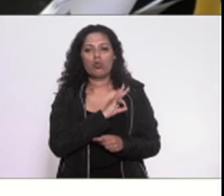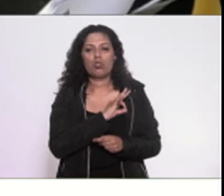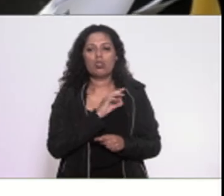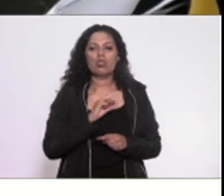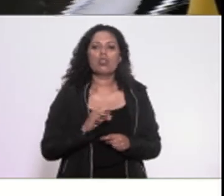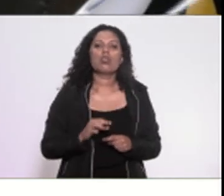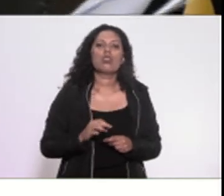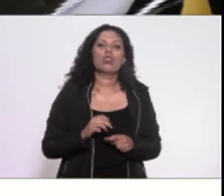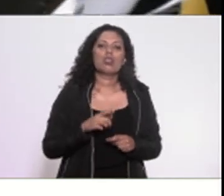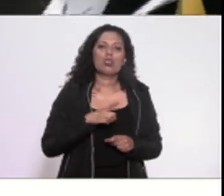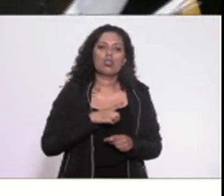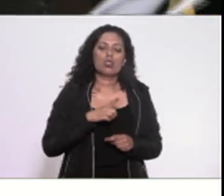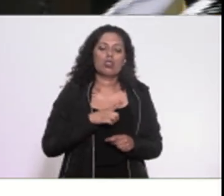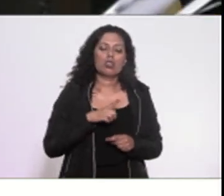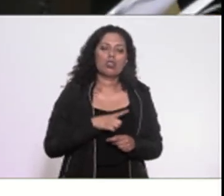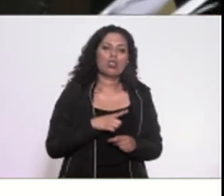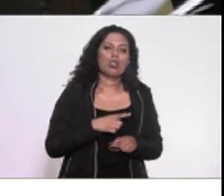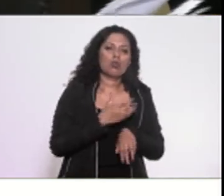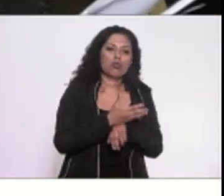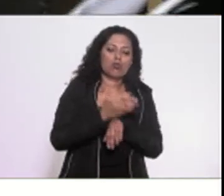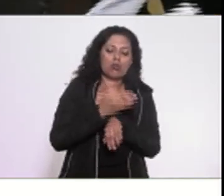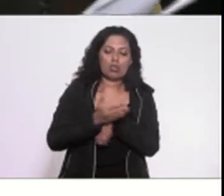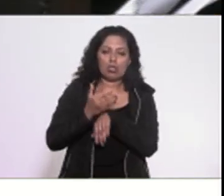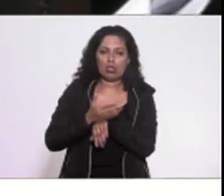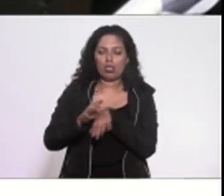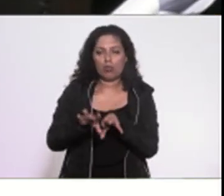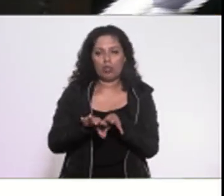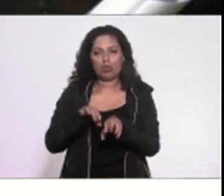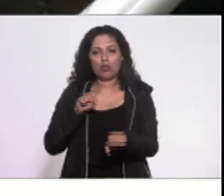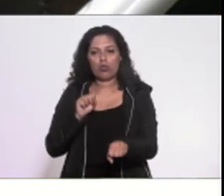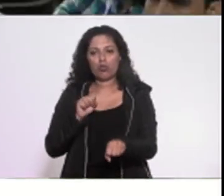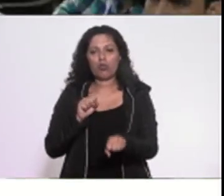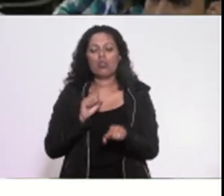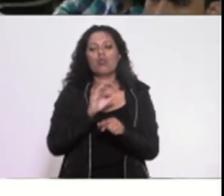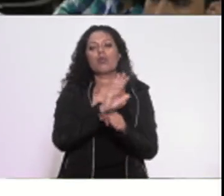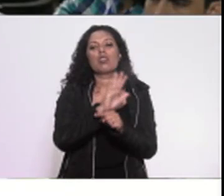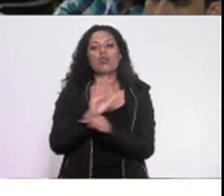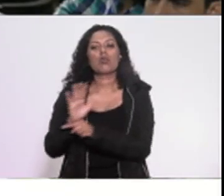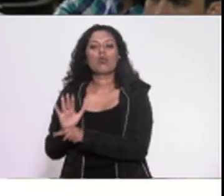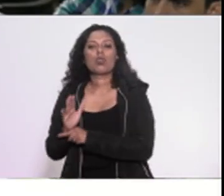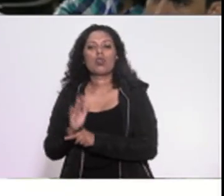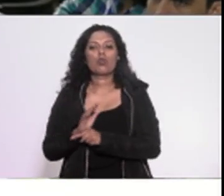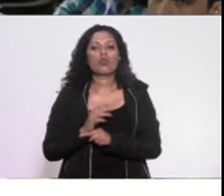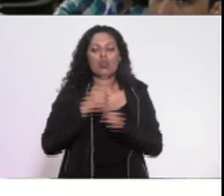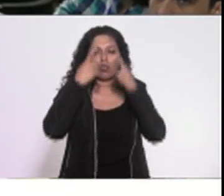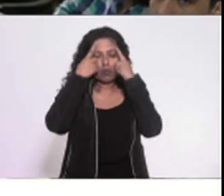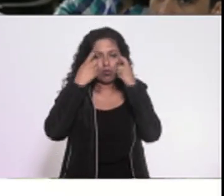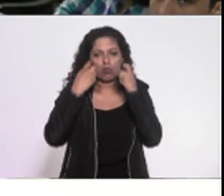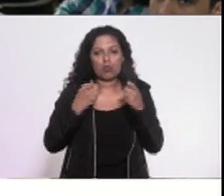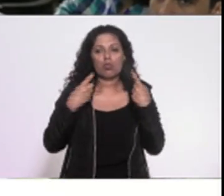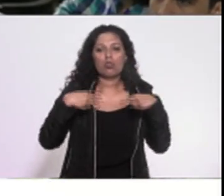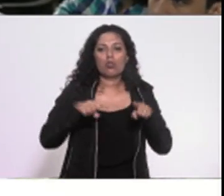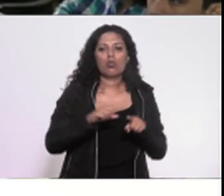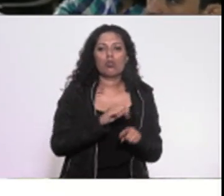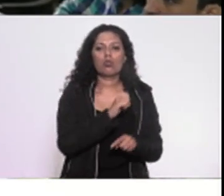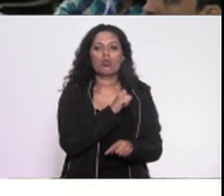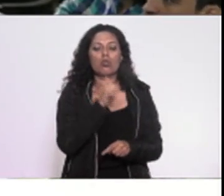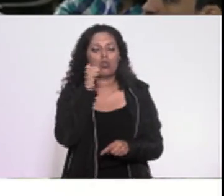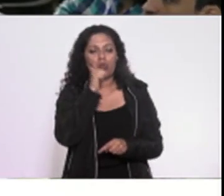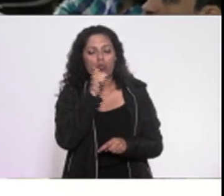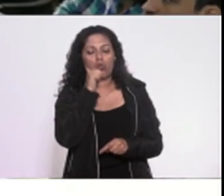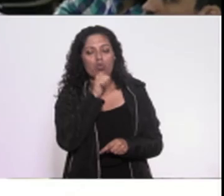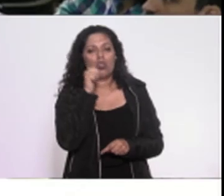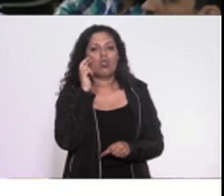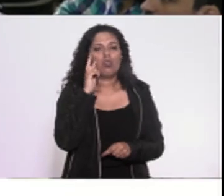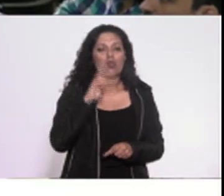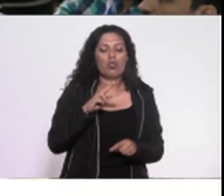PM o mesmo conteúdo ofertado, formação para a patrulha e monitorar o impacto da atuação da patrulha, né, em relação